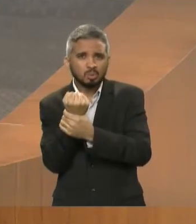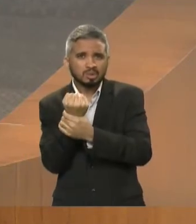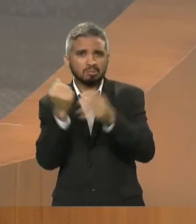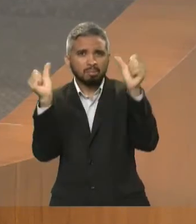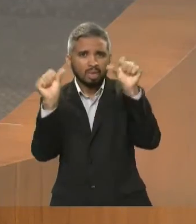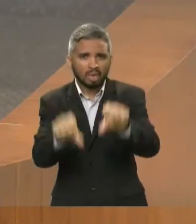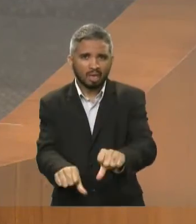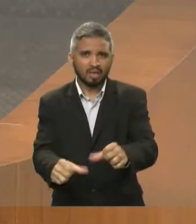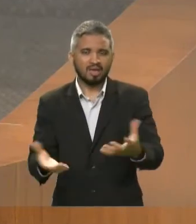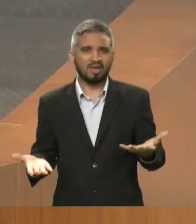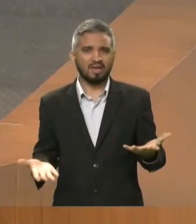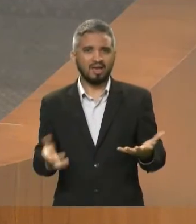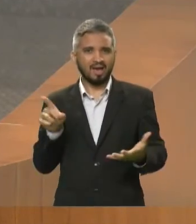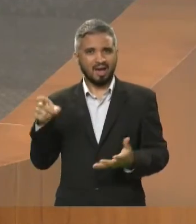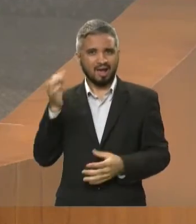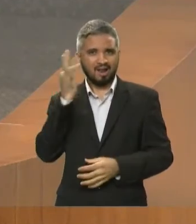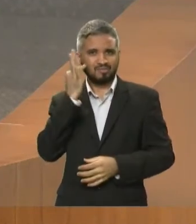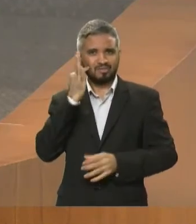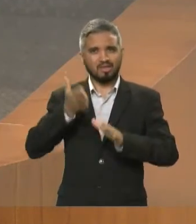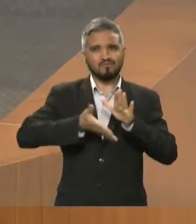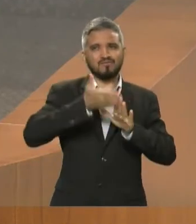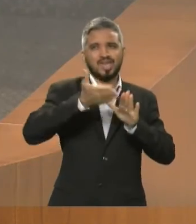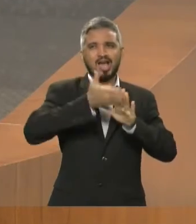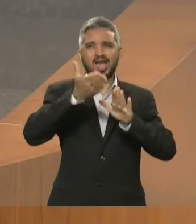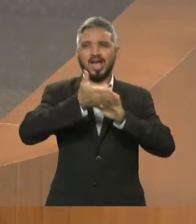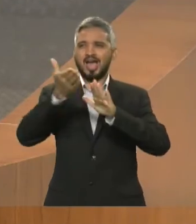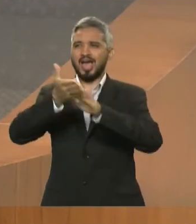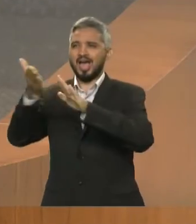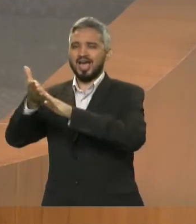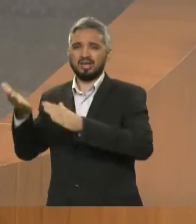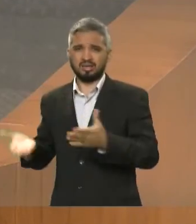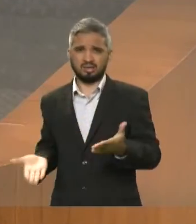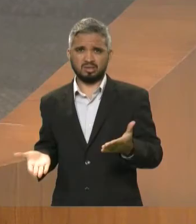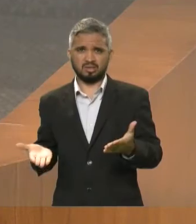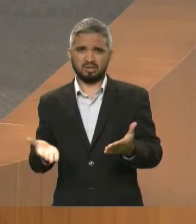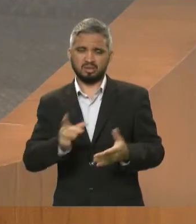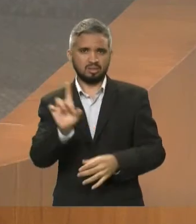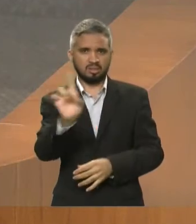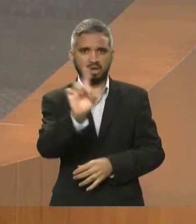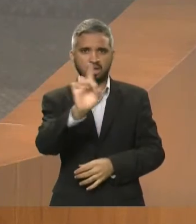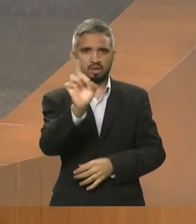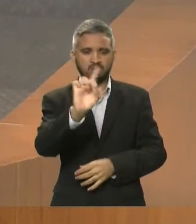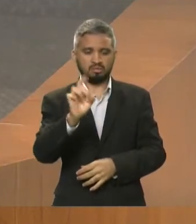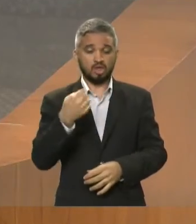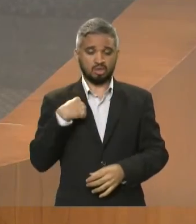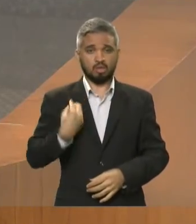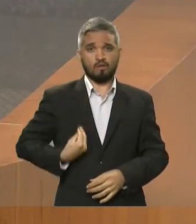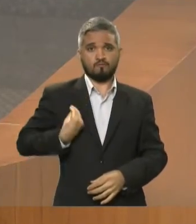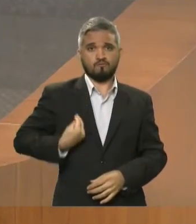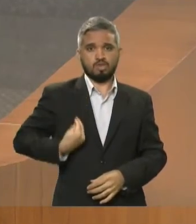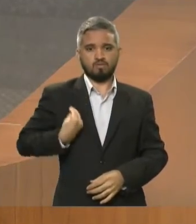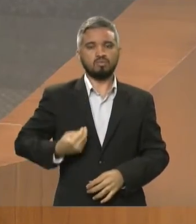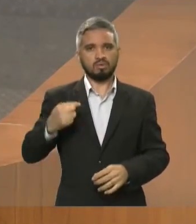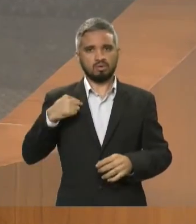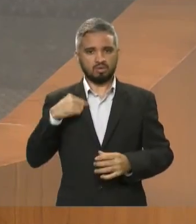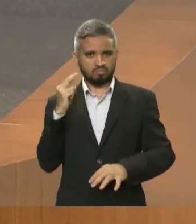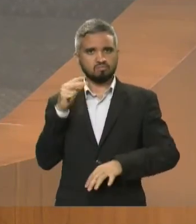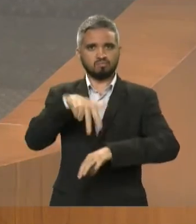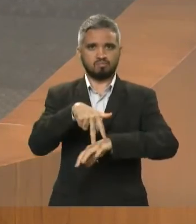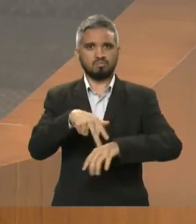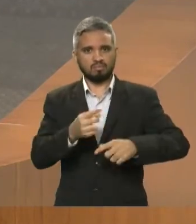que quer. Aí vai ficar assim mesmo? Não. Só se passar por cima do meu cadáver. Só se passar por cima do deputado